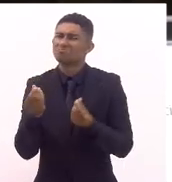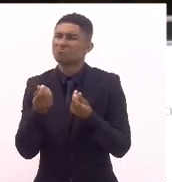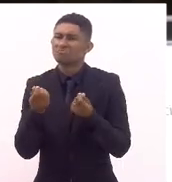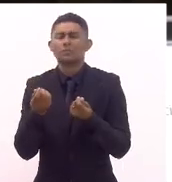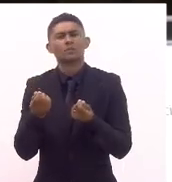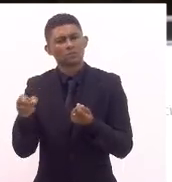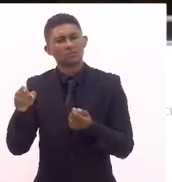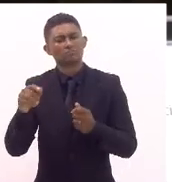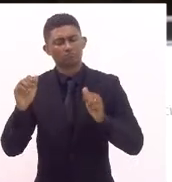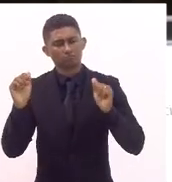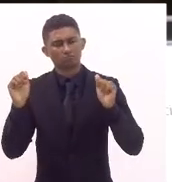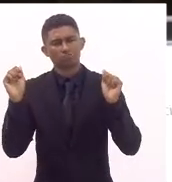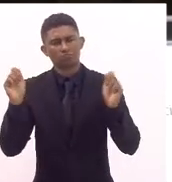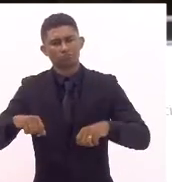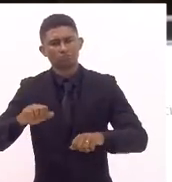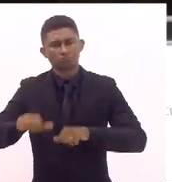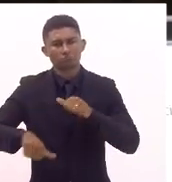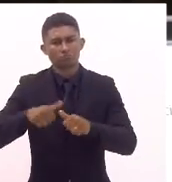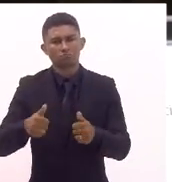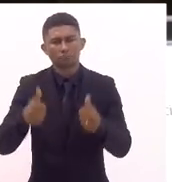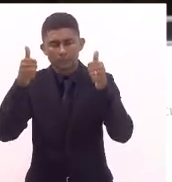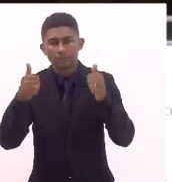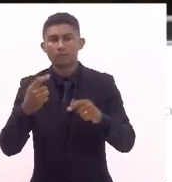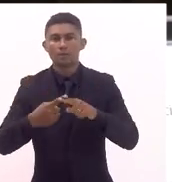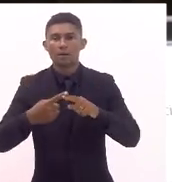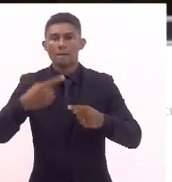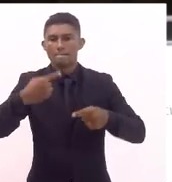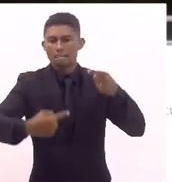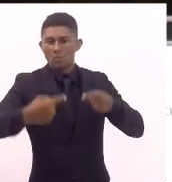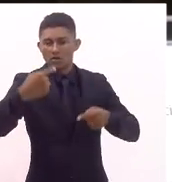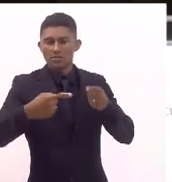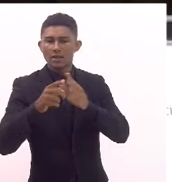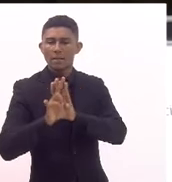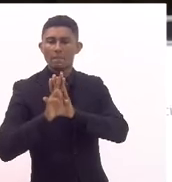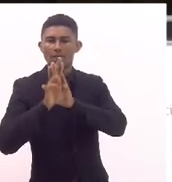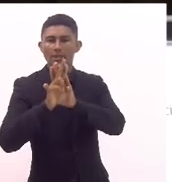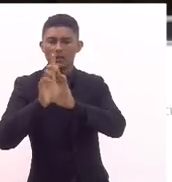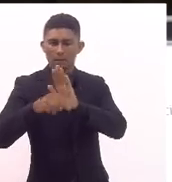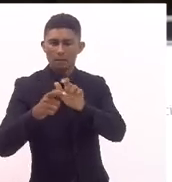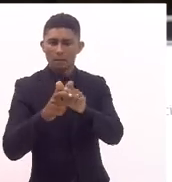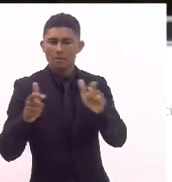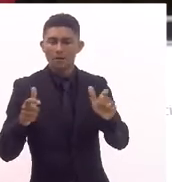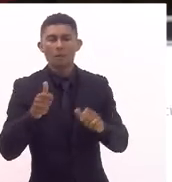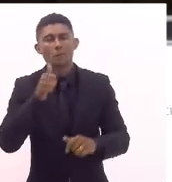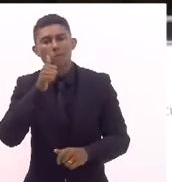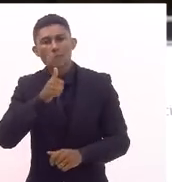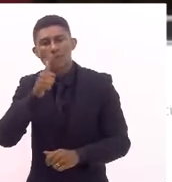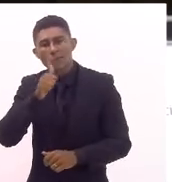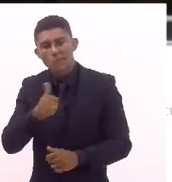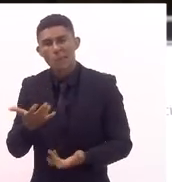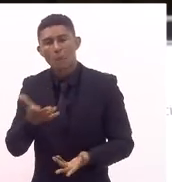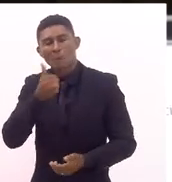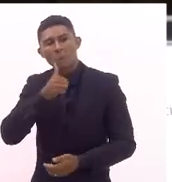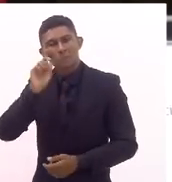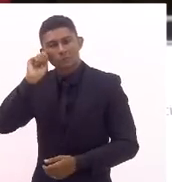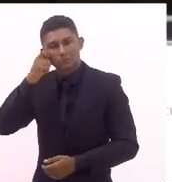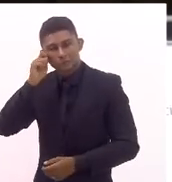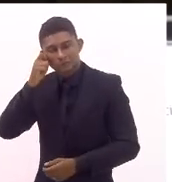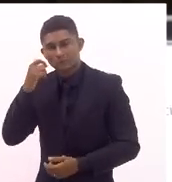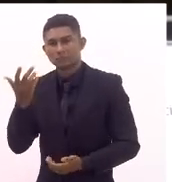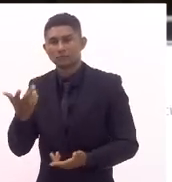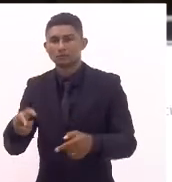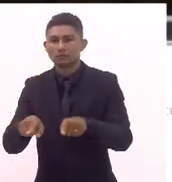muita diferença a política hoje ela não é representada pela maioria desse país que são as mulheres as mulheres eu